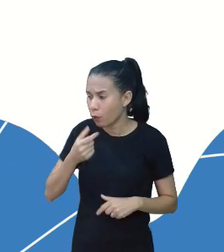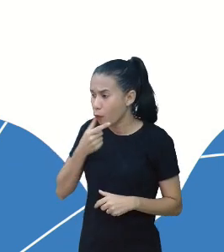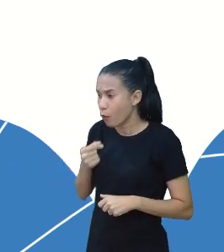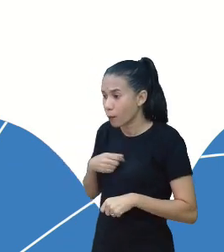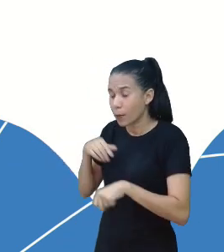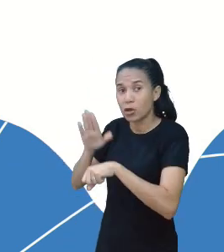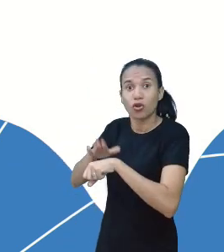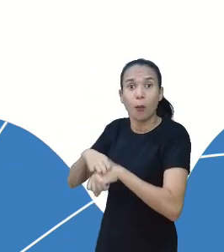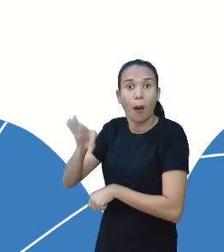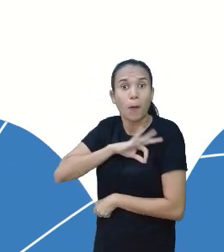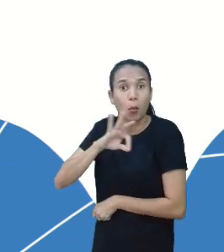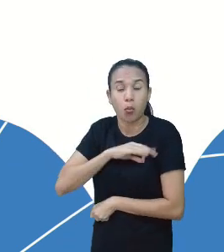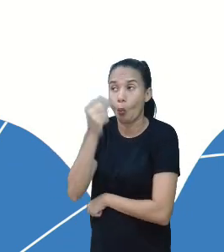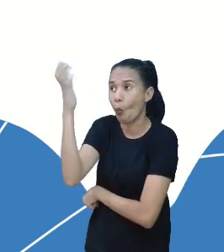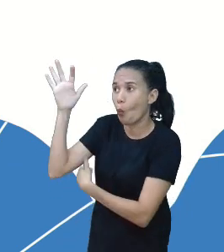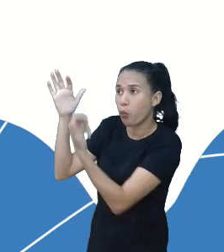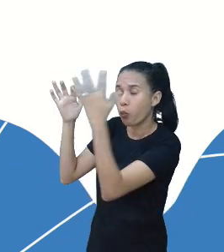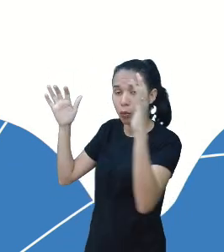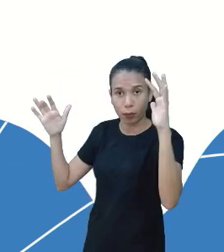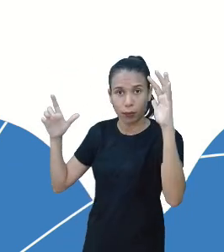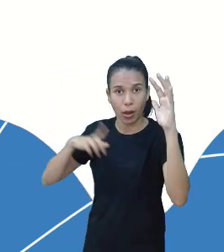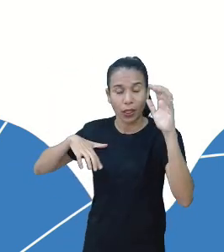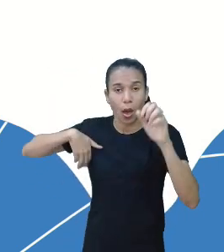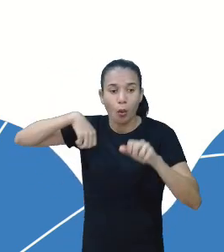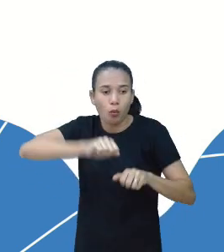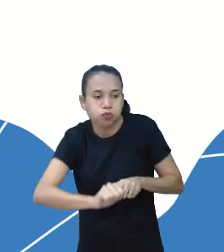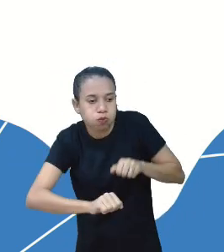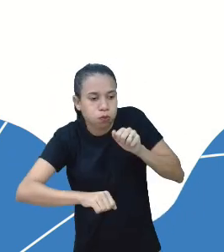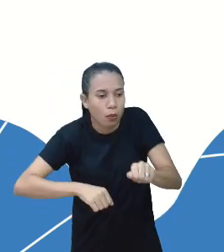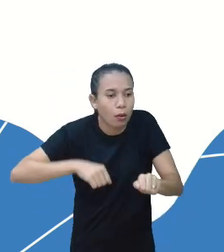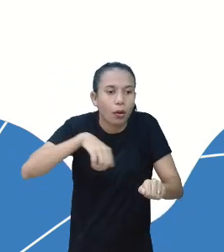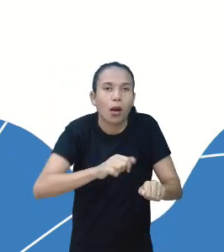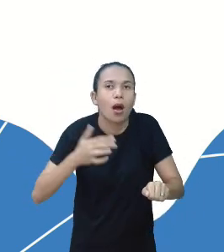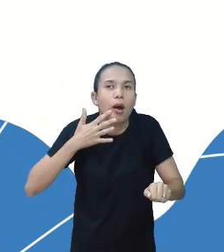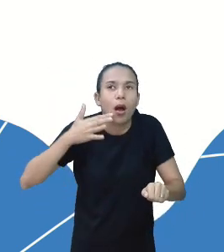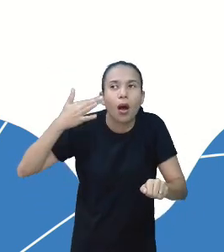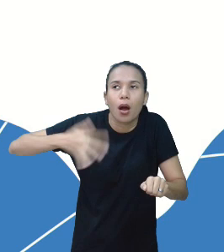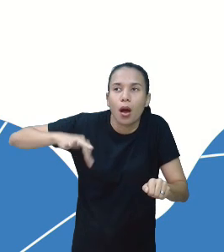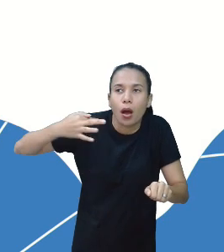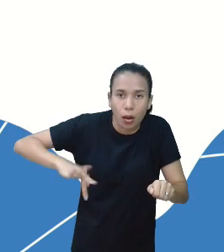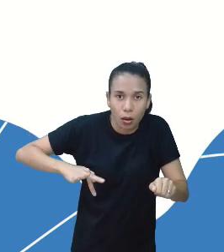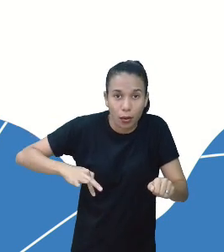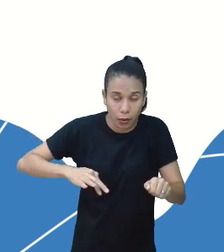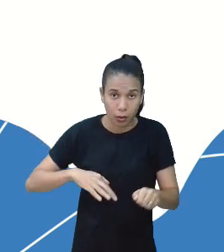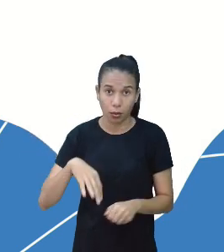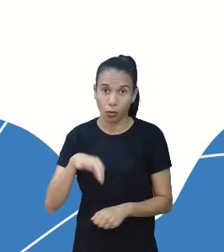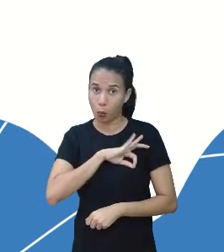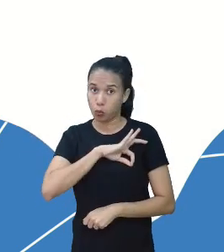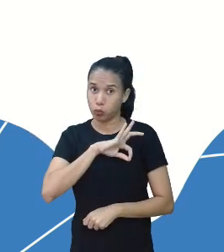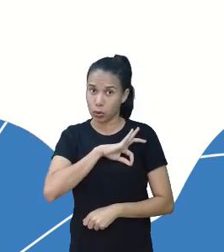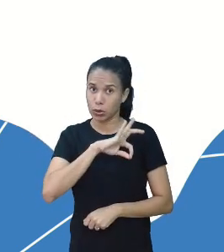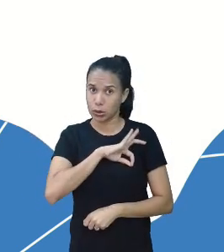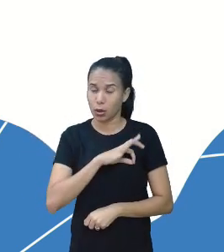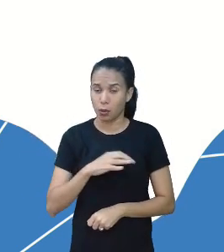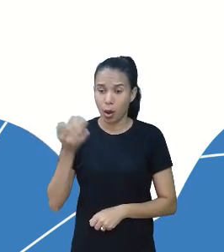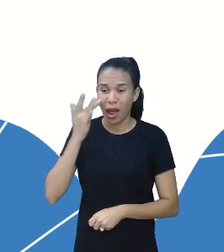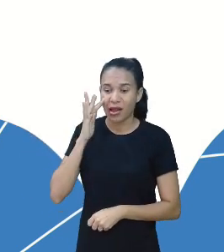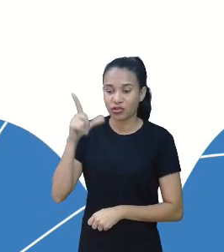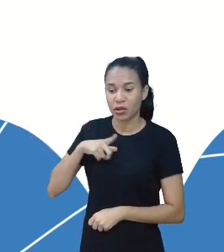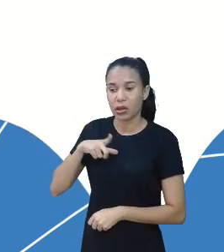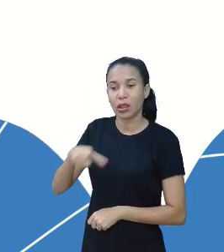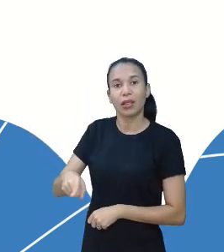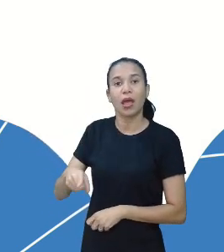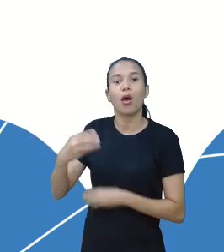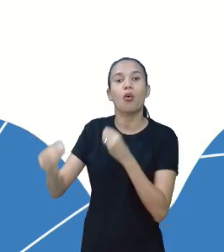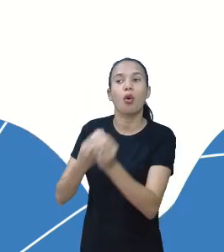a polícia de meio ambiente. O lobo estava com a boca machucada e a PM acredita que ele tenha